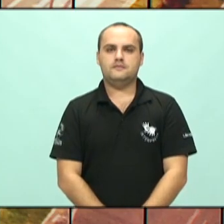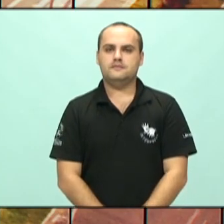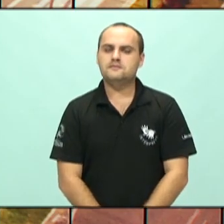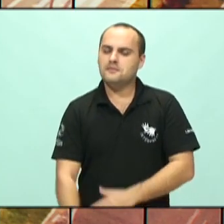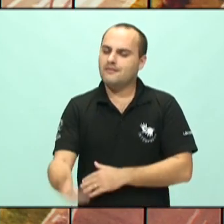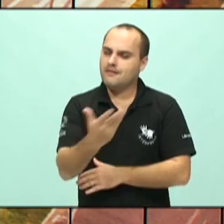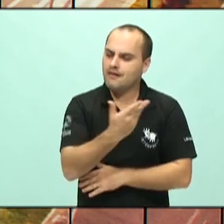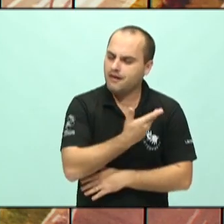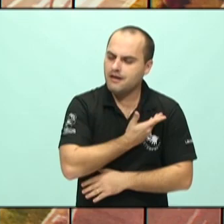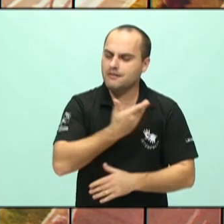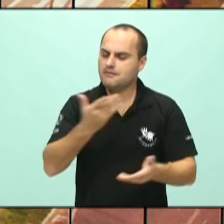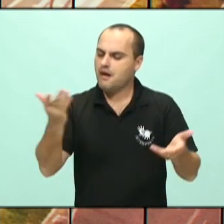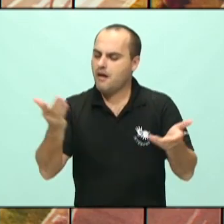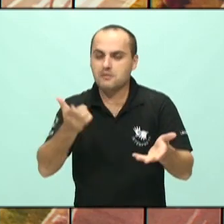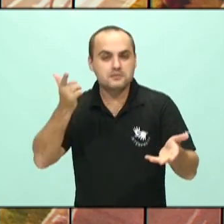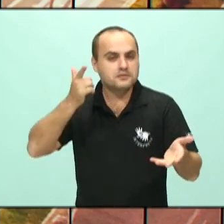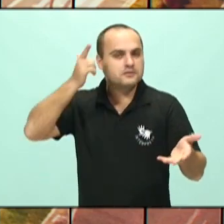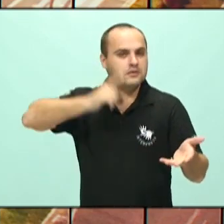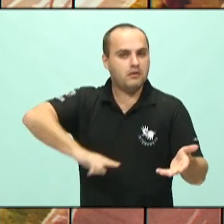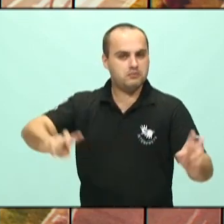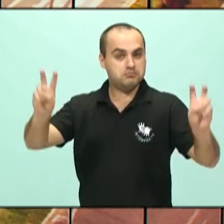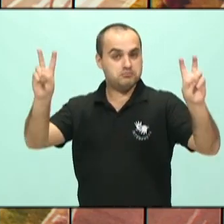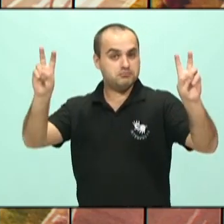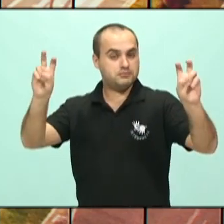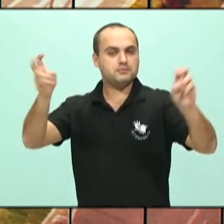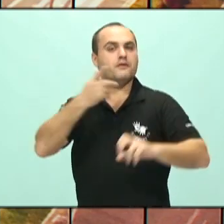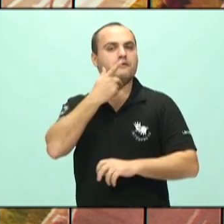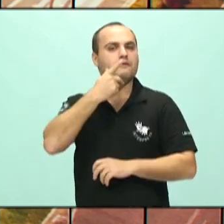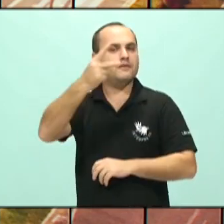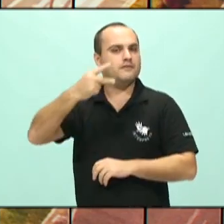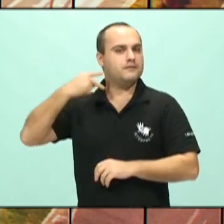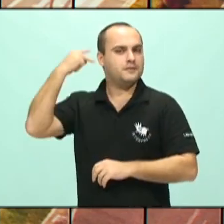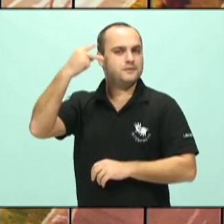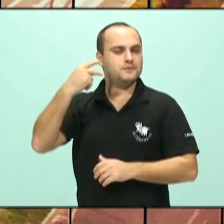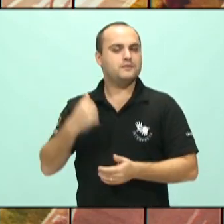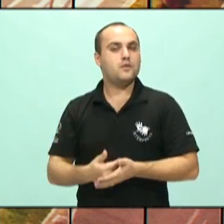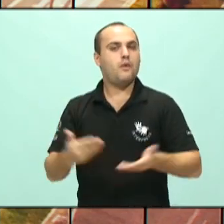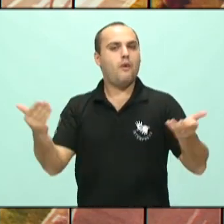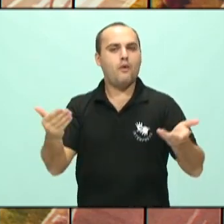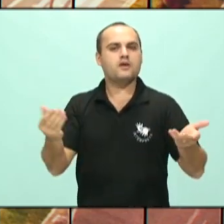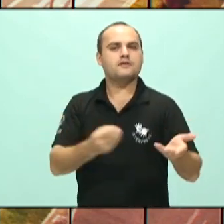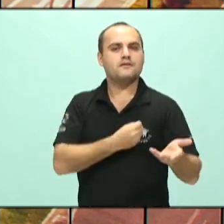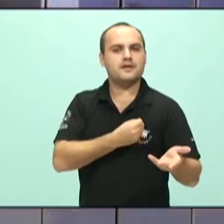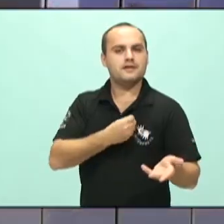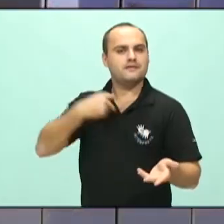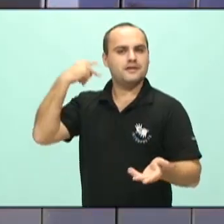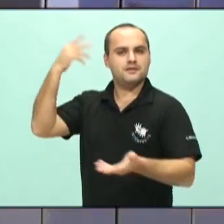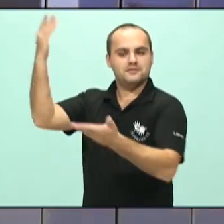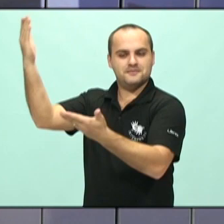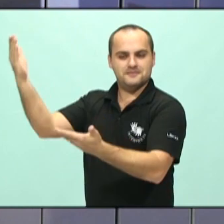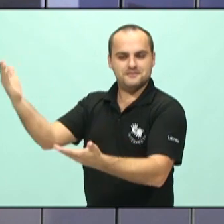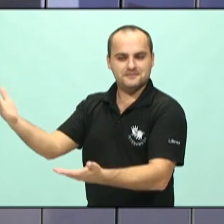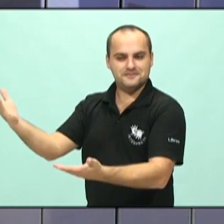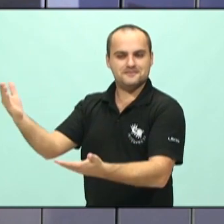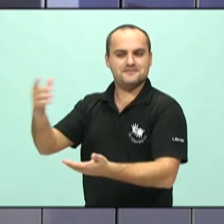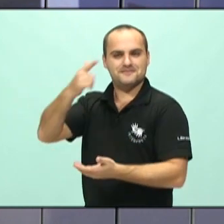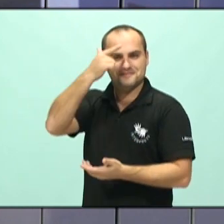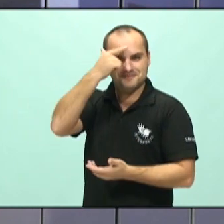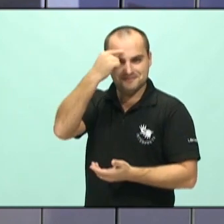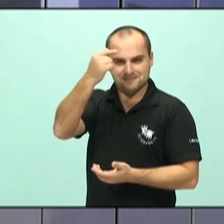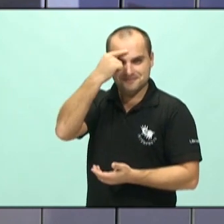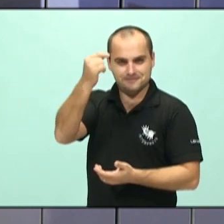Meus amigos, estamos de volta com o programa Fala Vereador. Conosco, na edição de hoje, o vereador Rubens Angioletti,